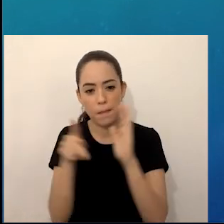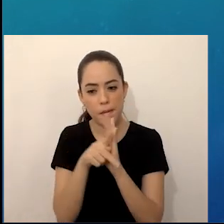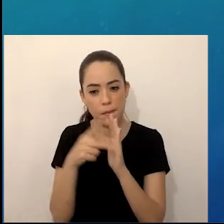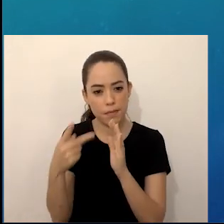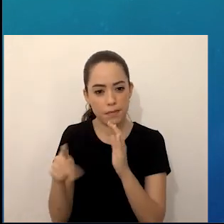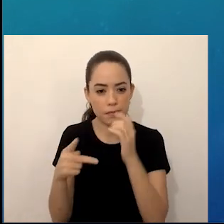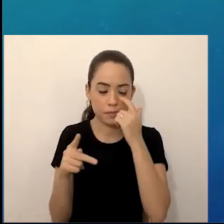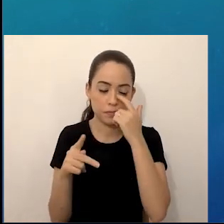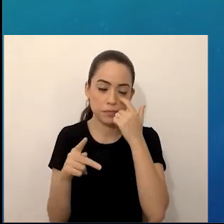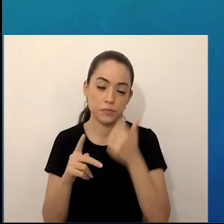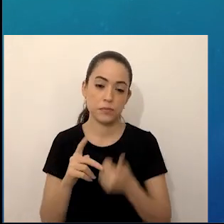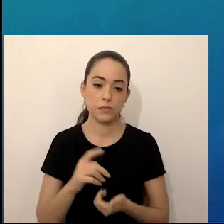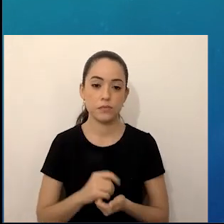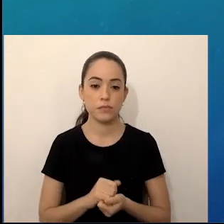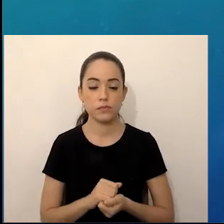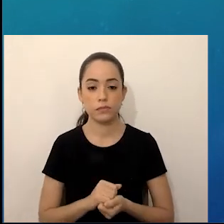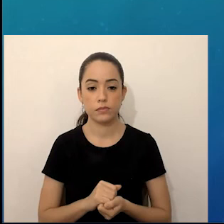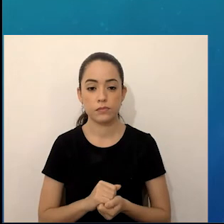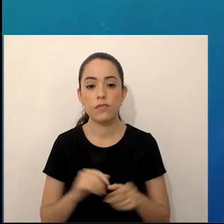células da blastoderma.